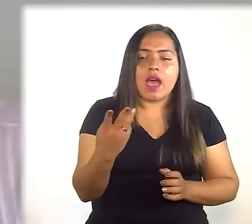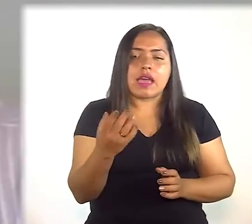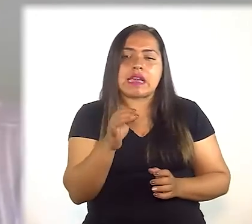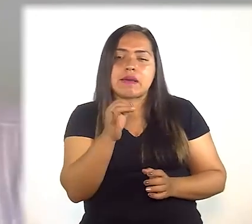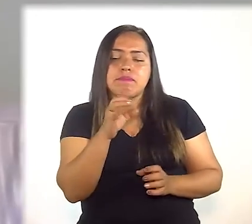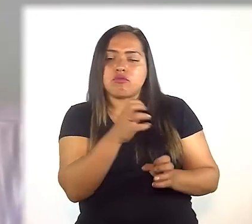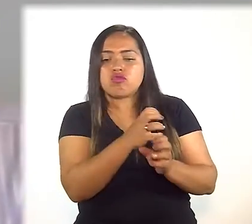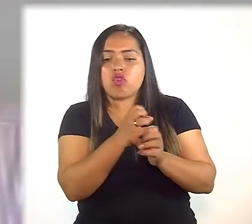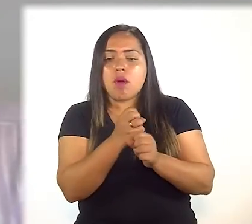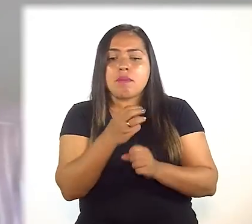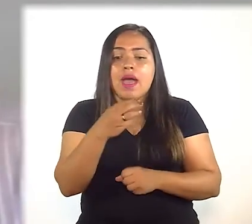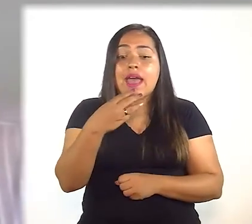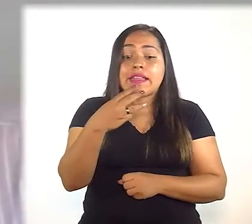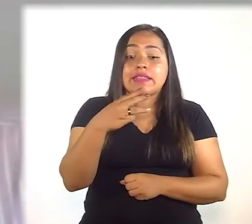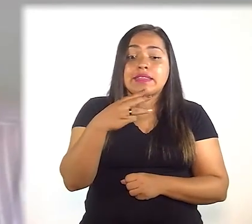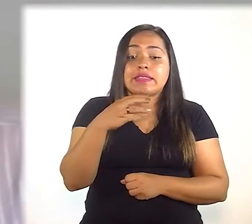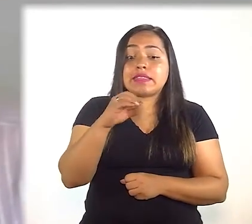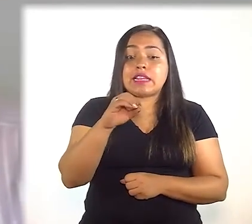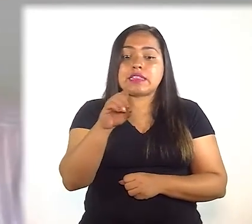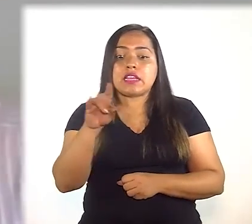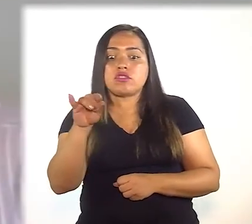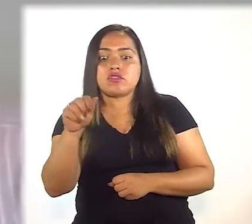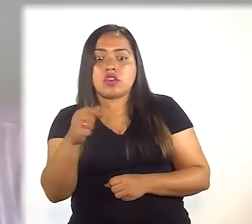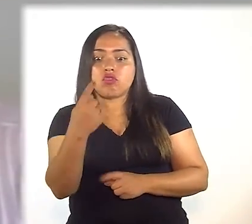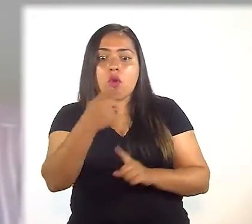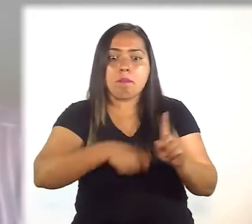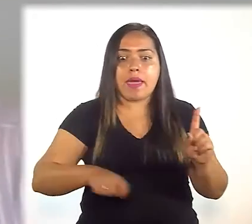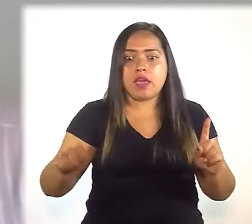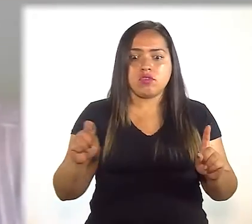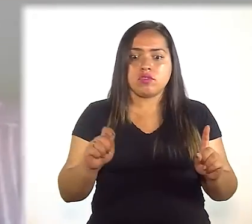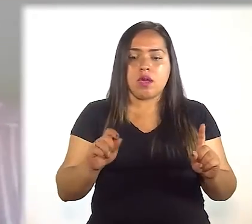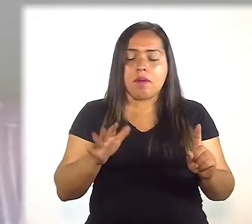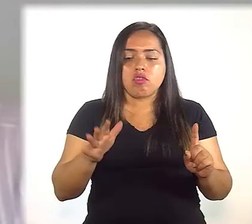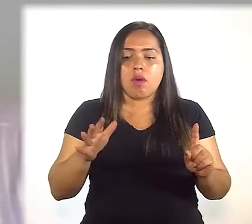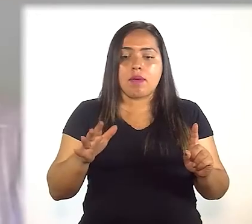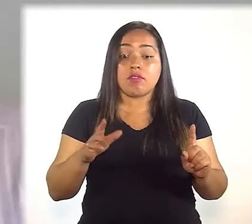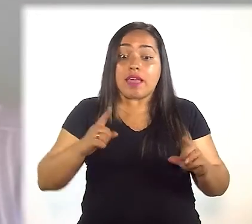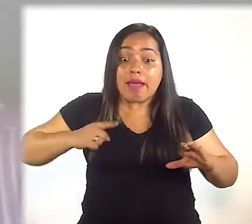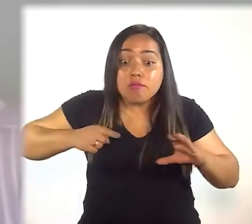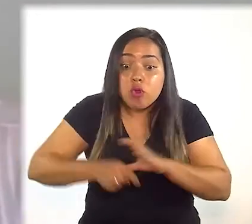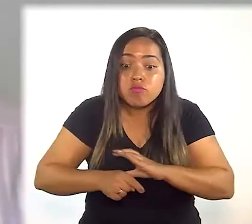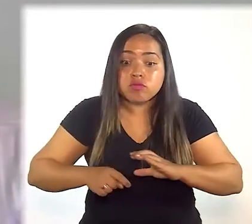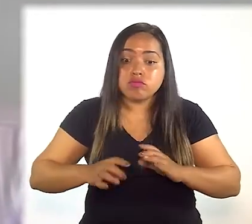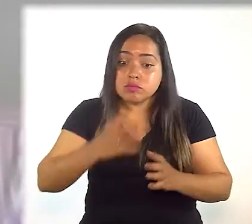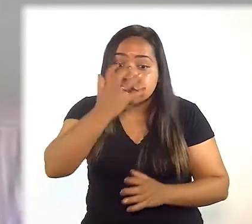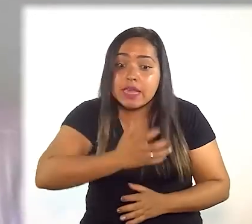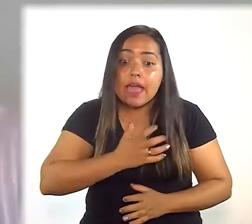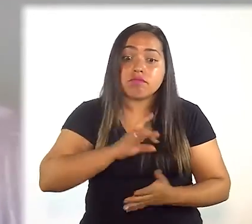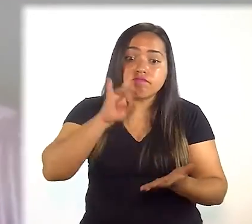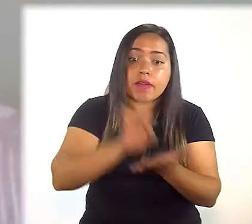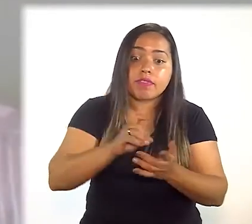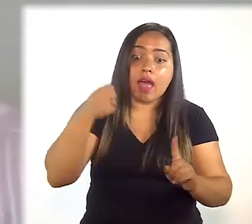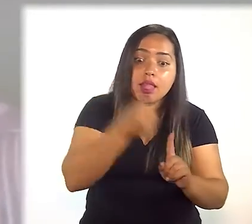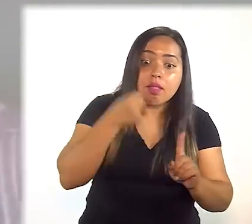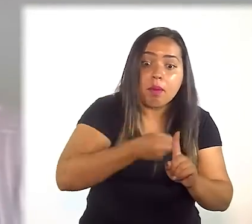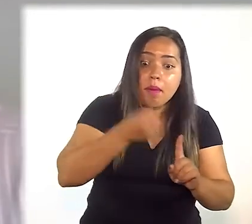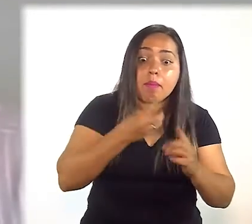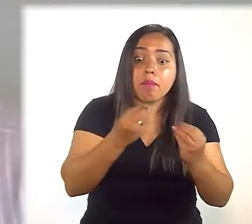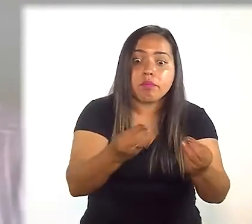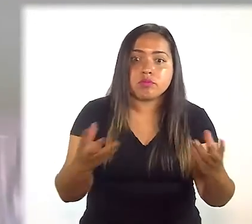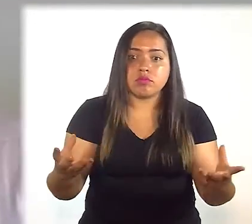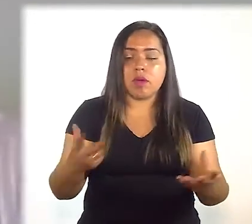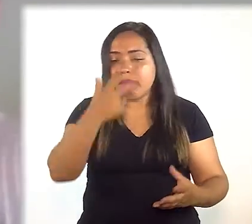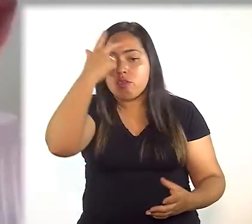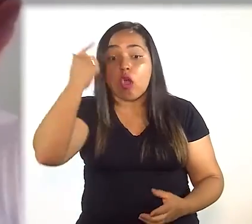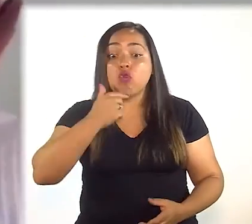vamos dizer assim, ele realizar as atividades do dia a dia durante mais de 30 dias, ele perdeu